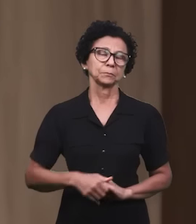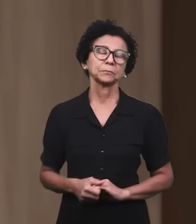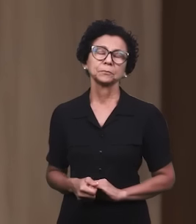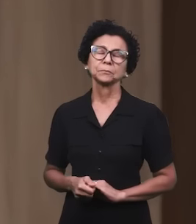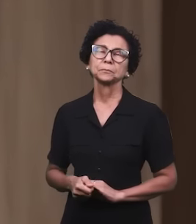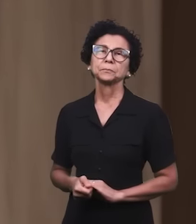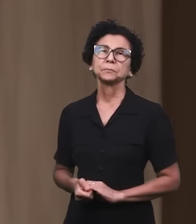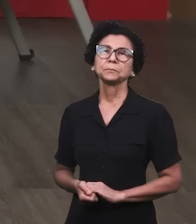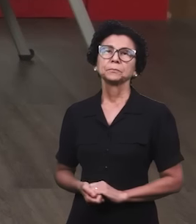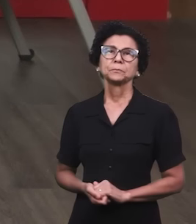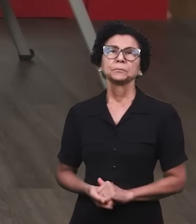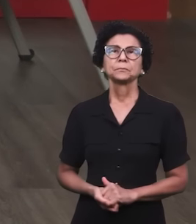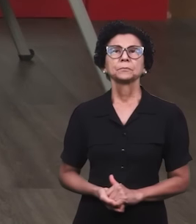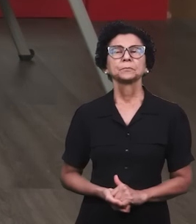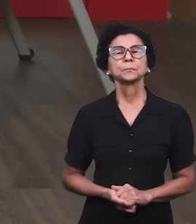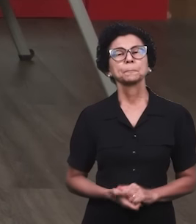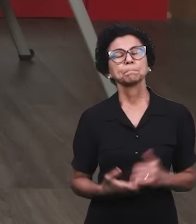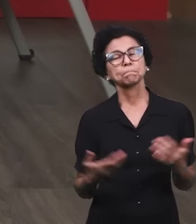realizava.